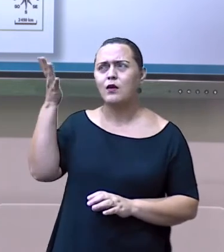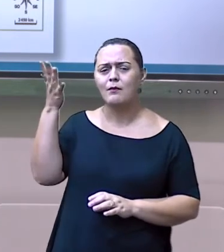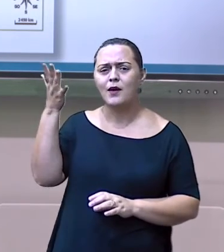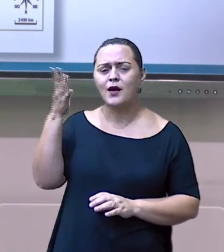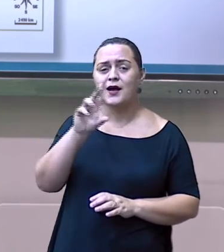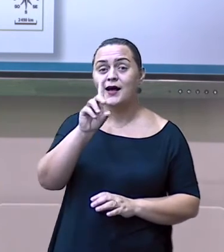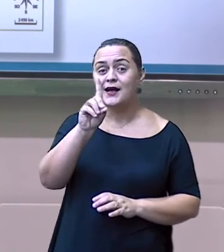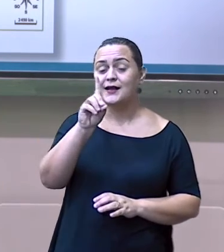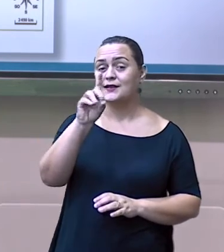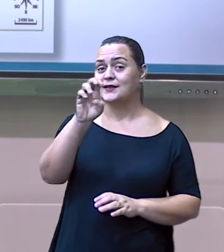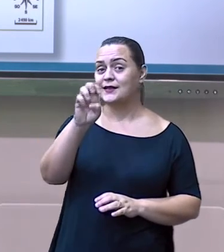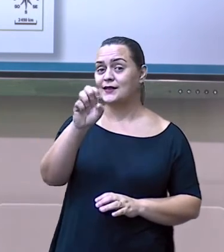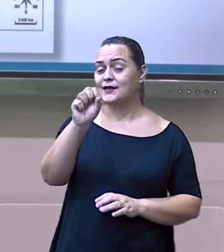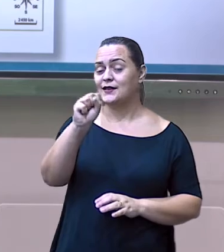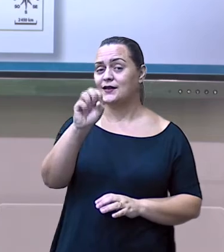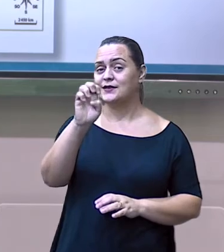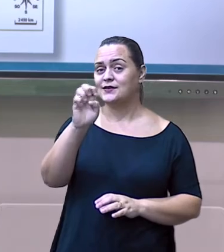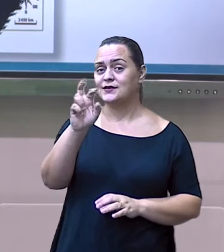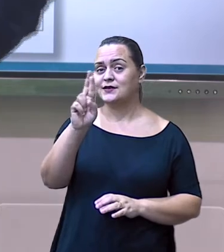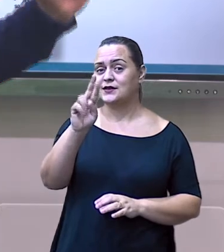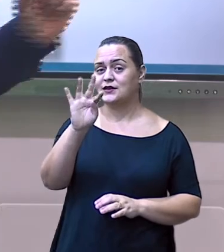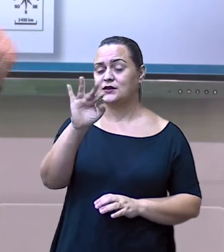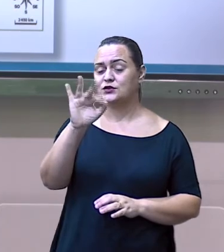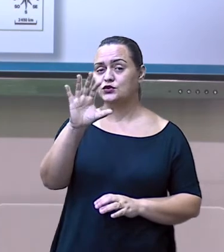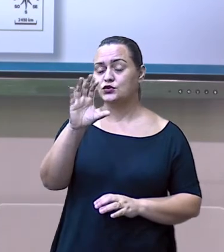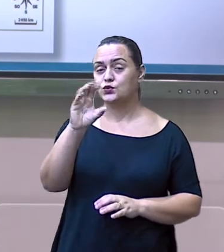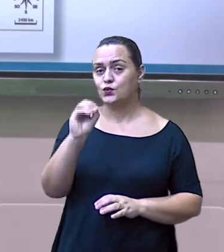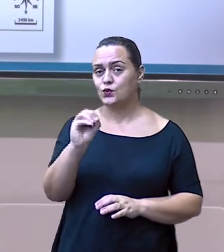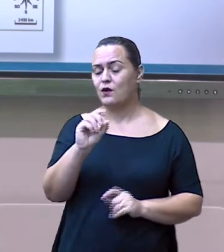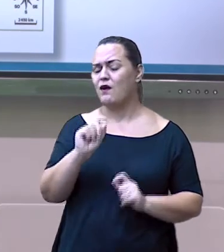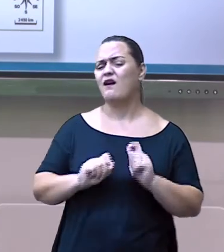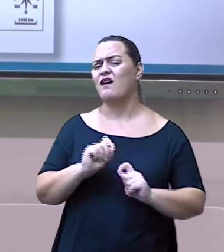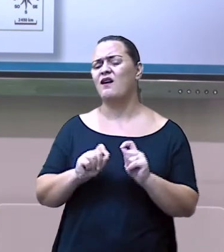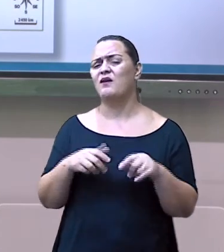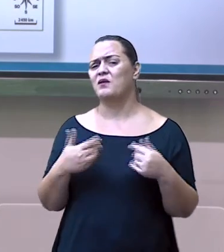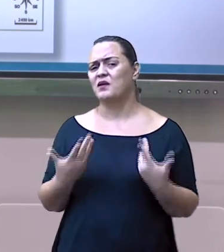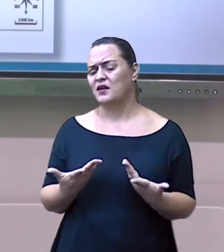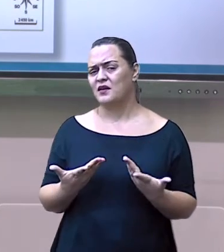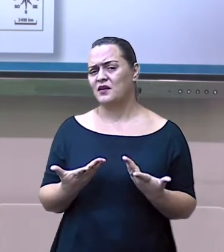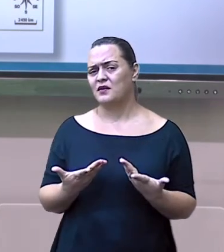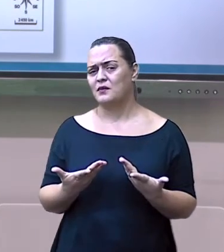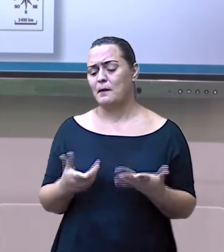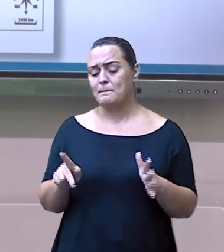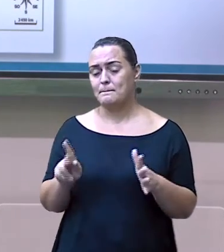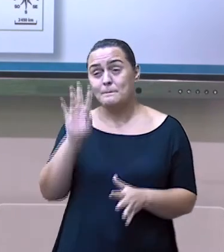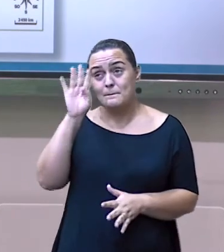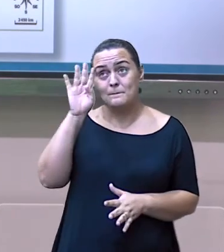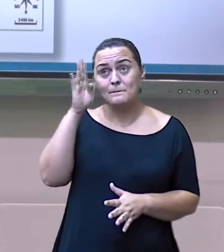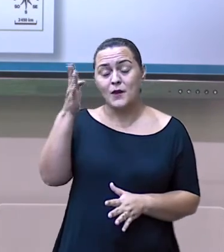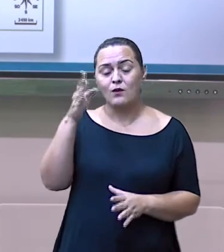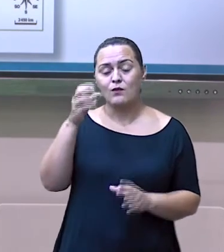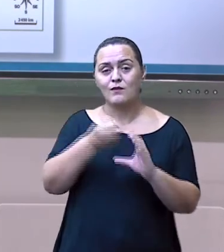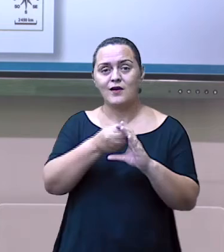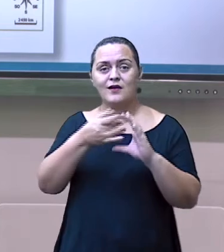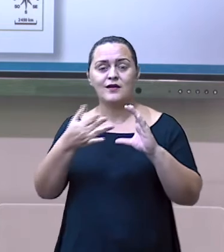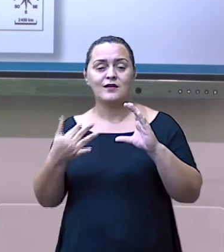calor ou temperatura baixa. A principal característica é